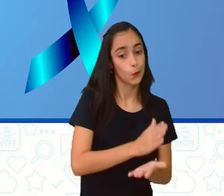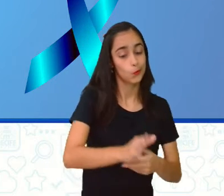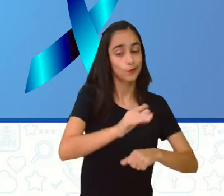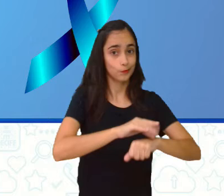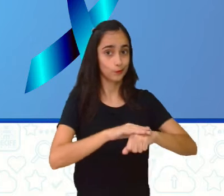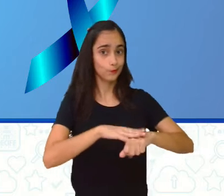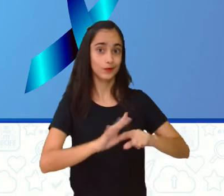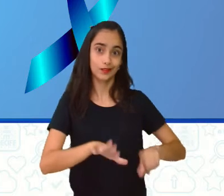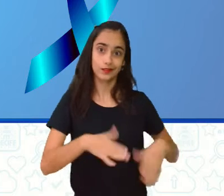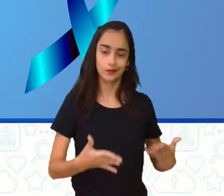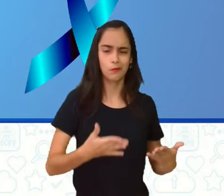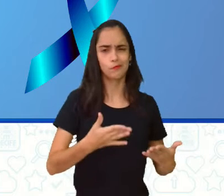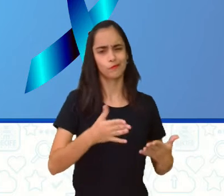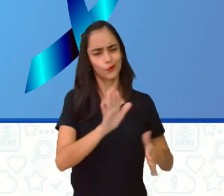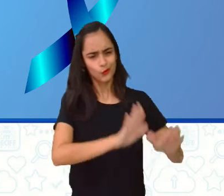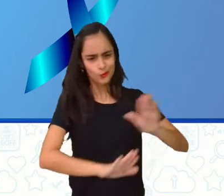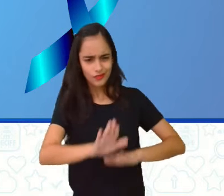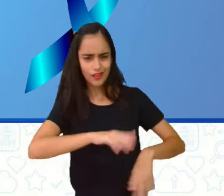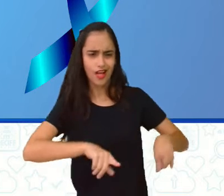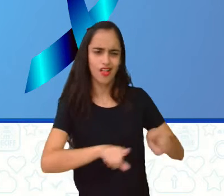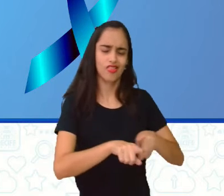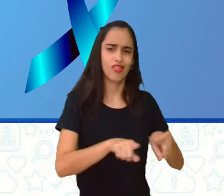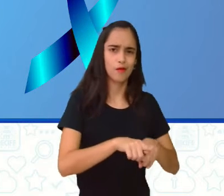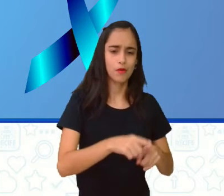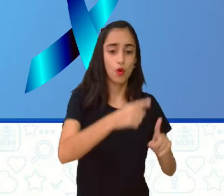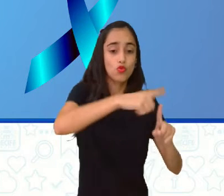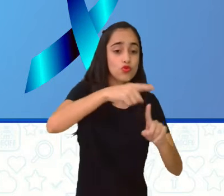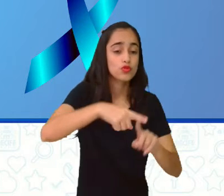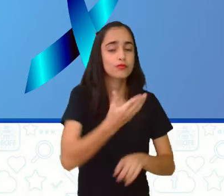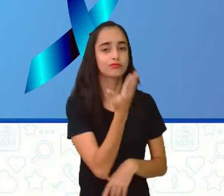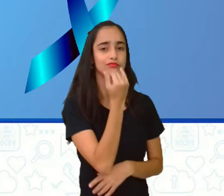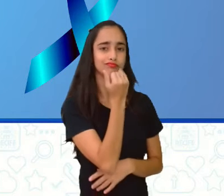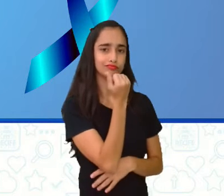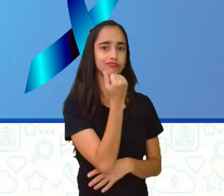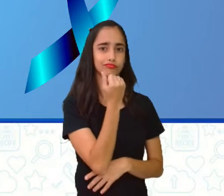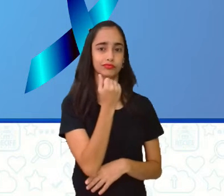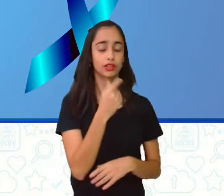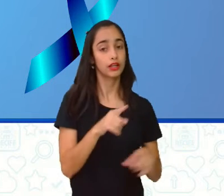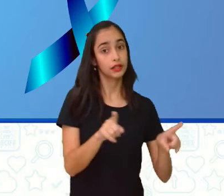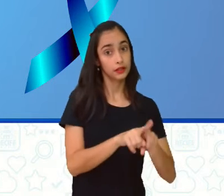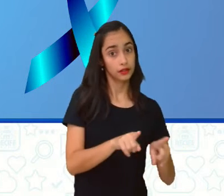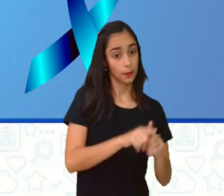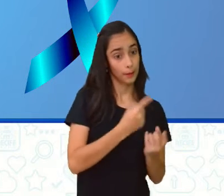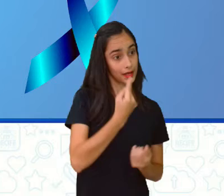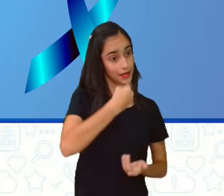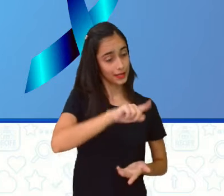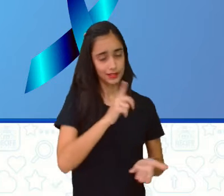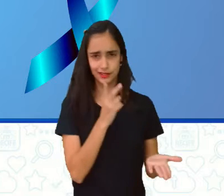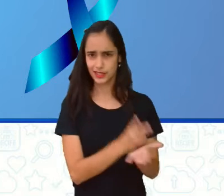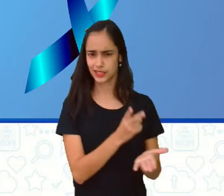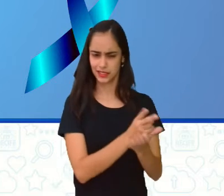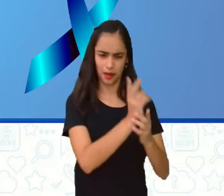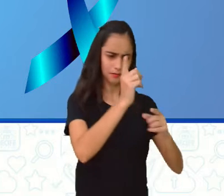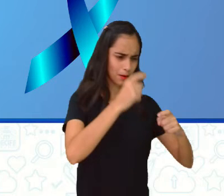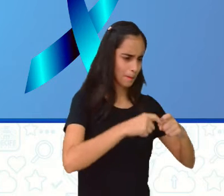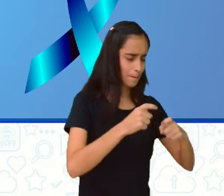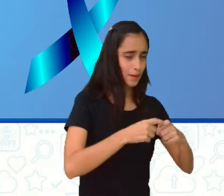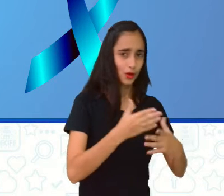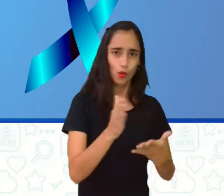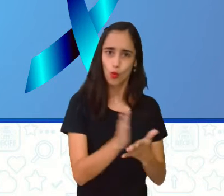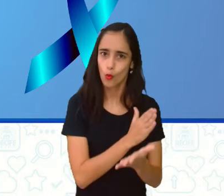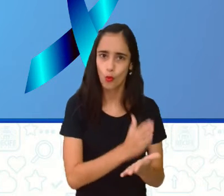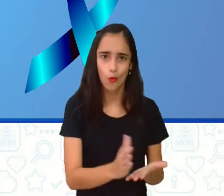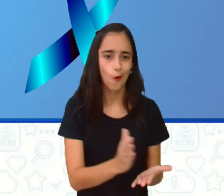pessoal. Cuidado na alimentação, fazer exercícios físicos e também ir ao médico a qualquer sintoma. E olhe que o câncer de próstata,